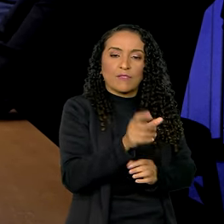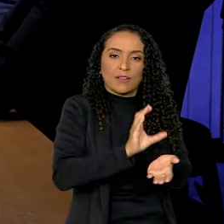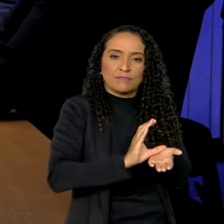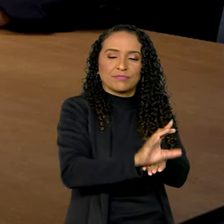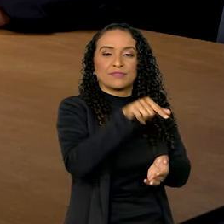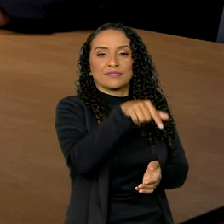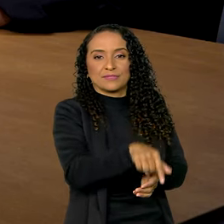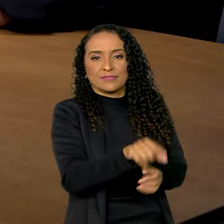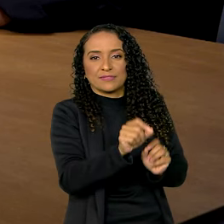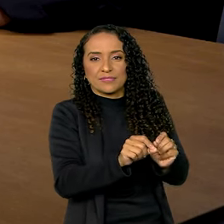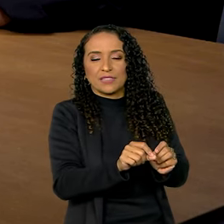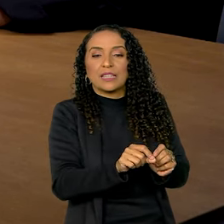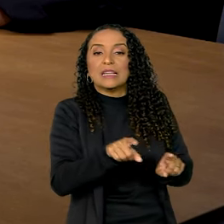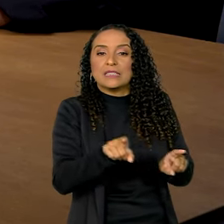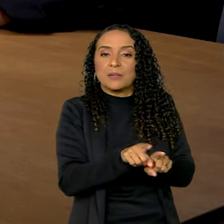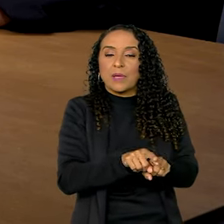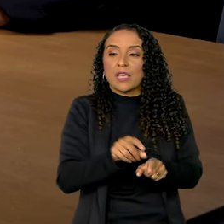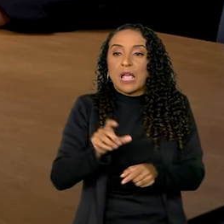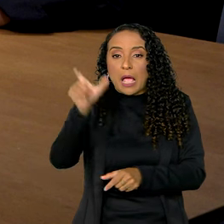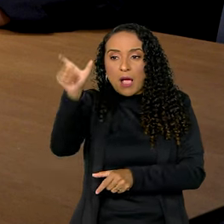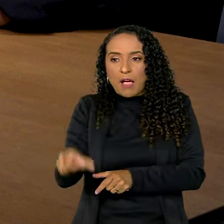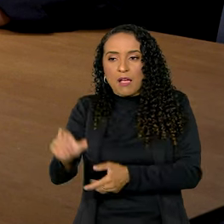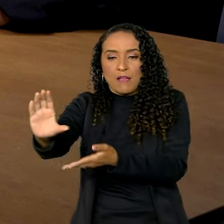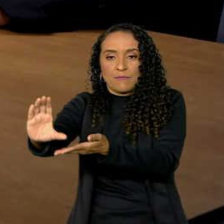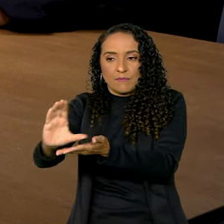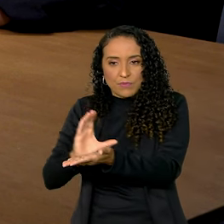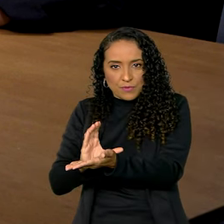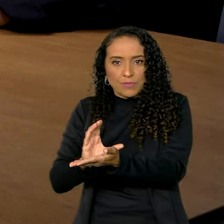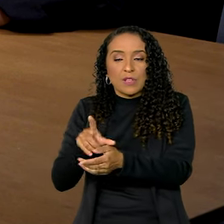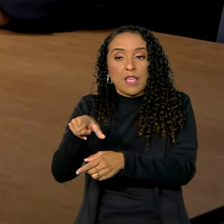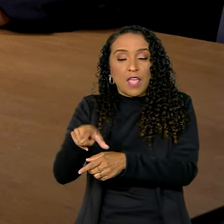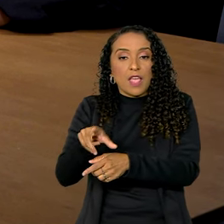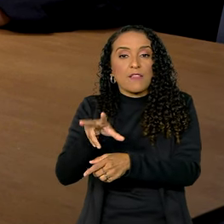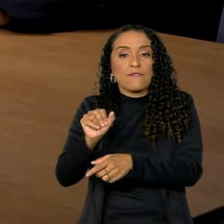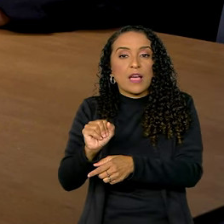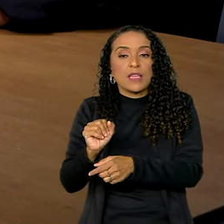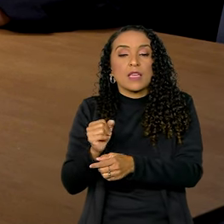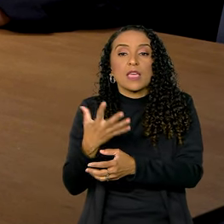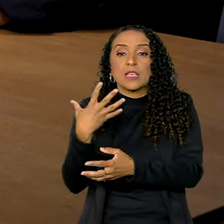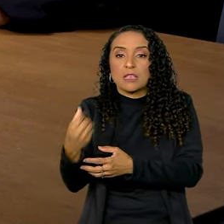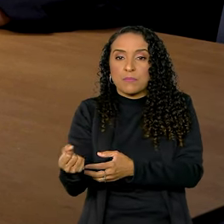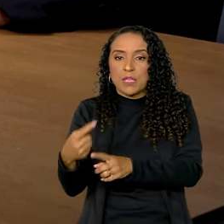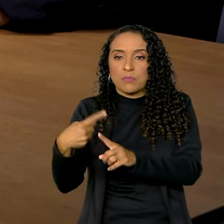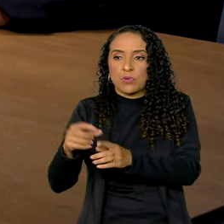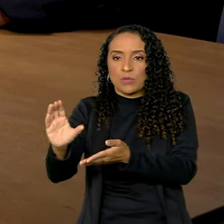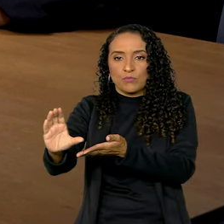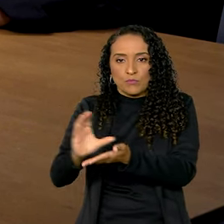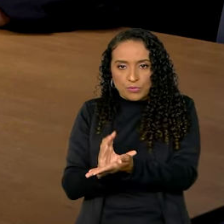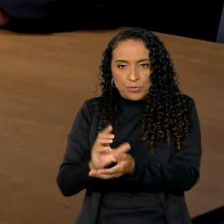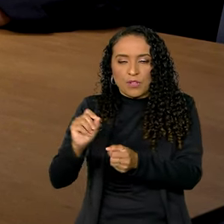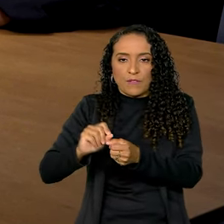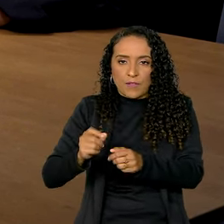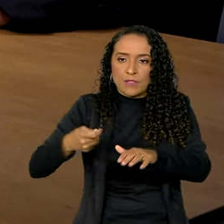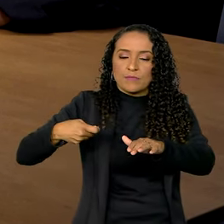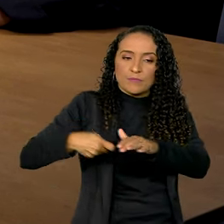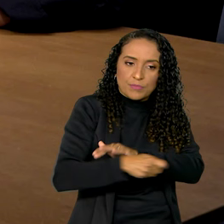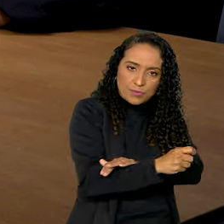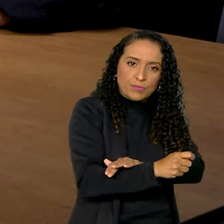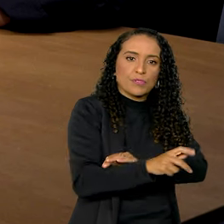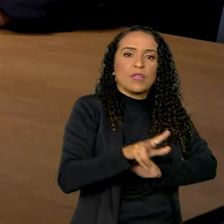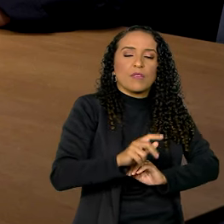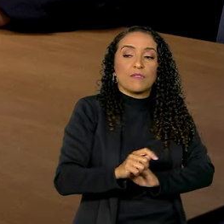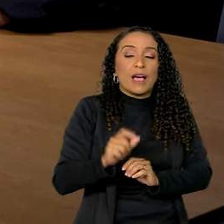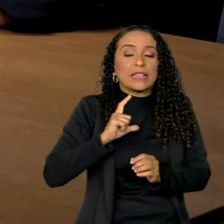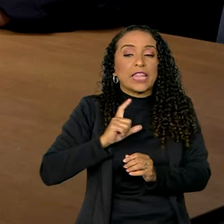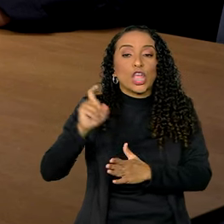vão ser reinvestidos e tanto os investidores vão receber por por esse esse depósito de recursos que fizerem vão ser remunerados a